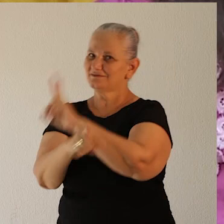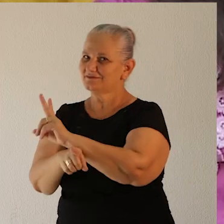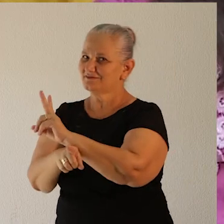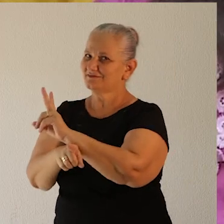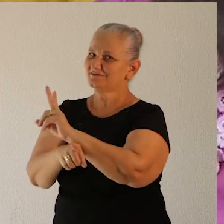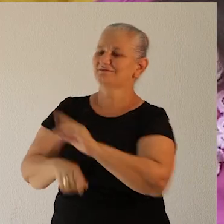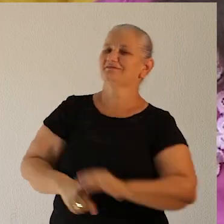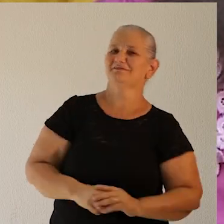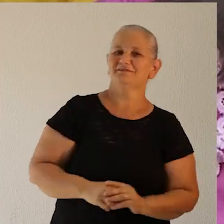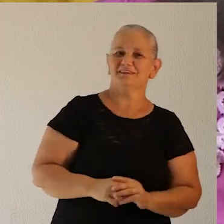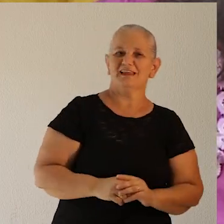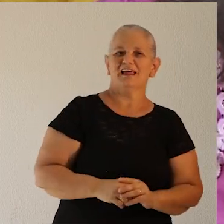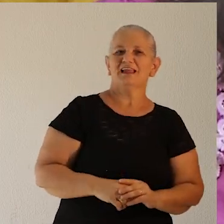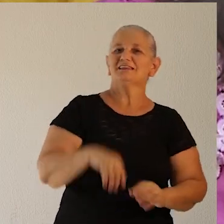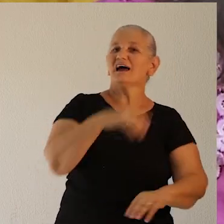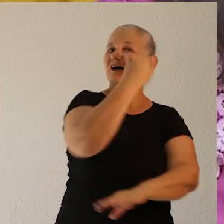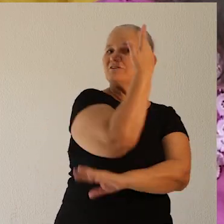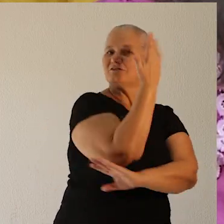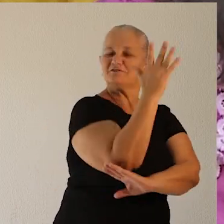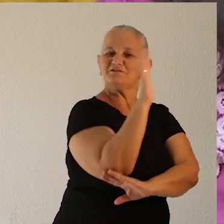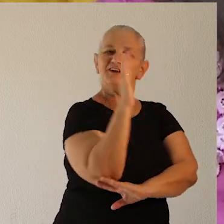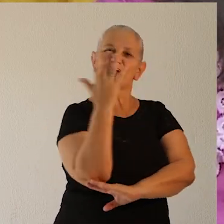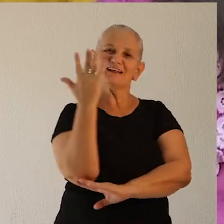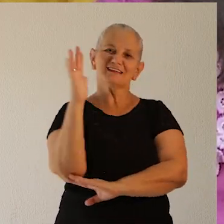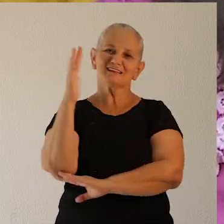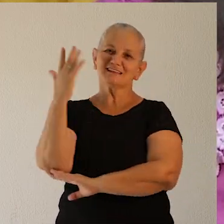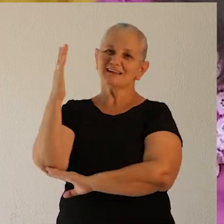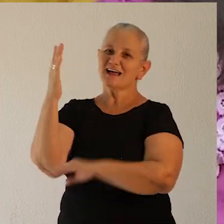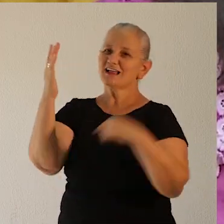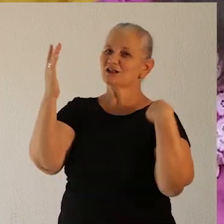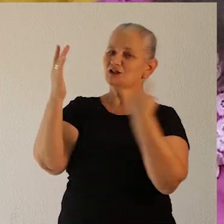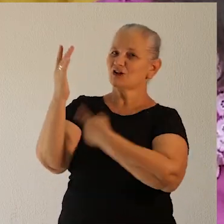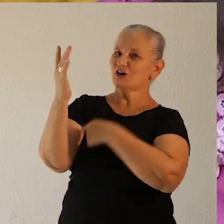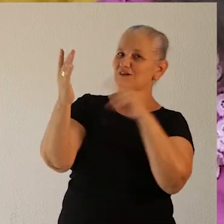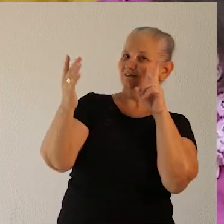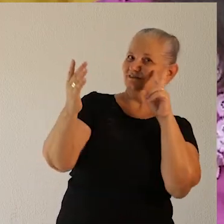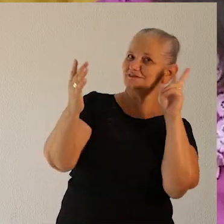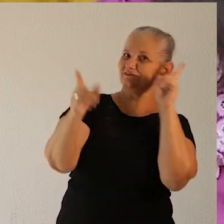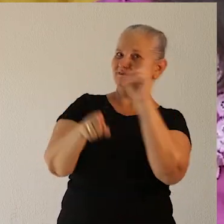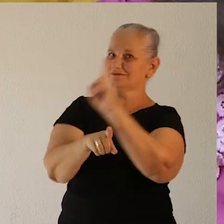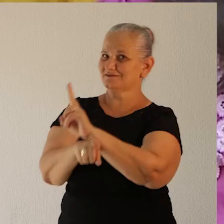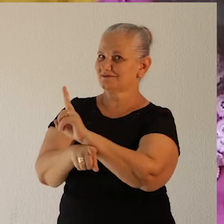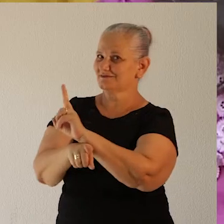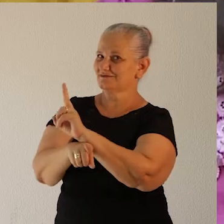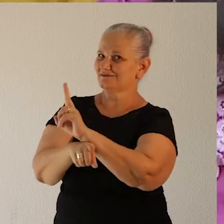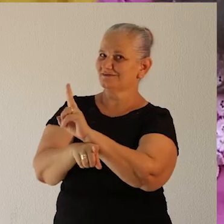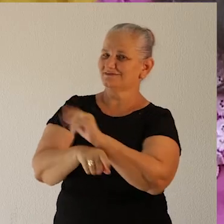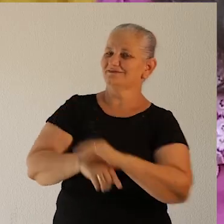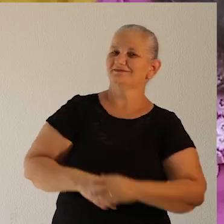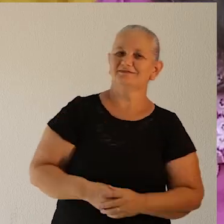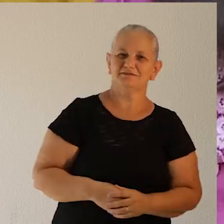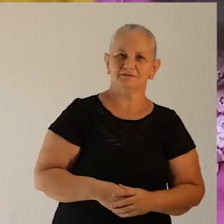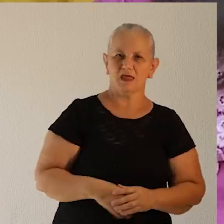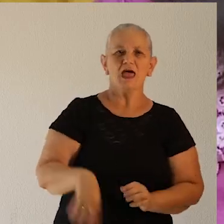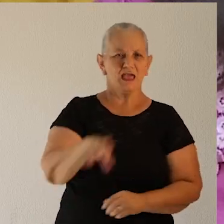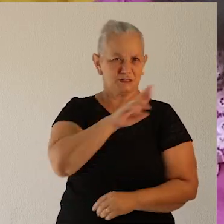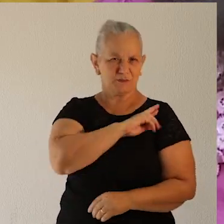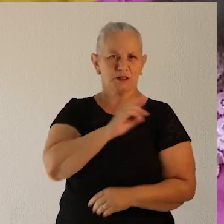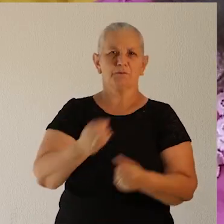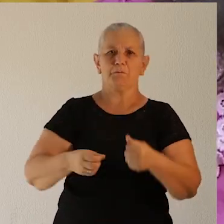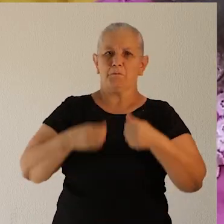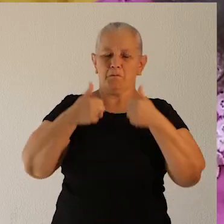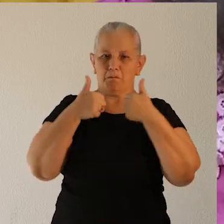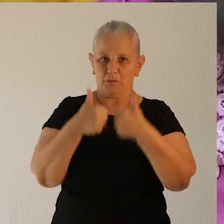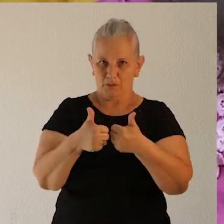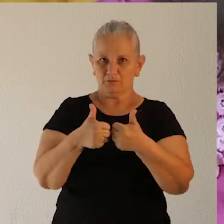guardião. A ser da floresta o guardião. E é isso aí, respeito é bom, né? Durante o